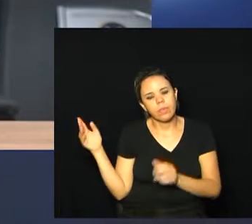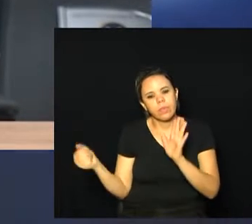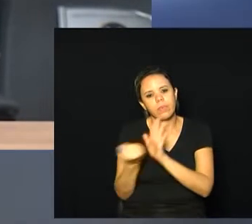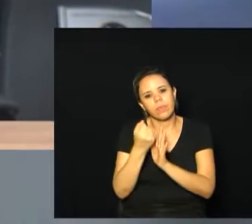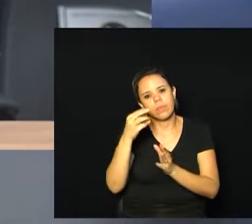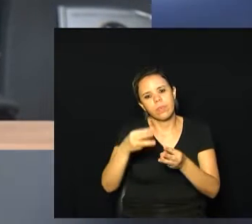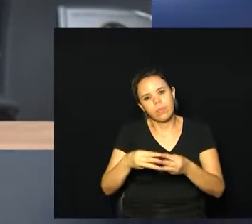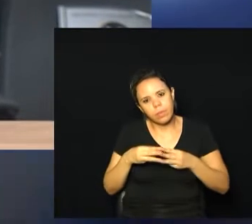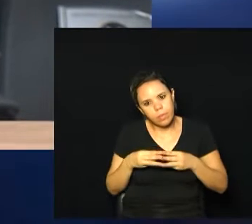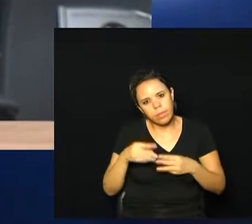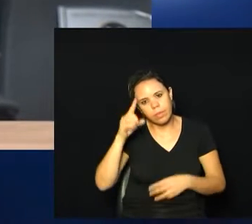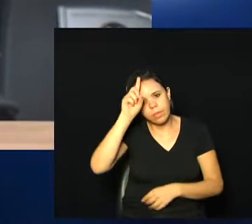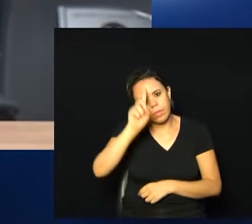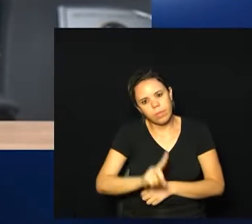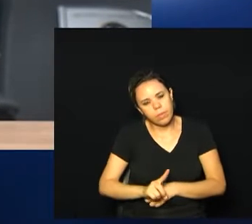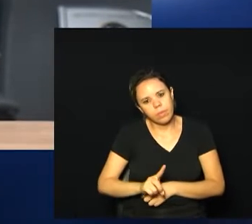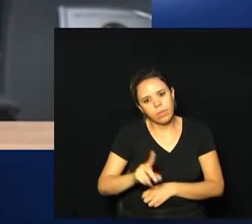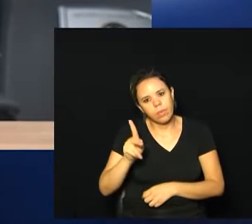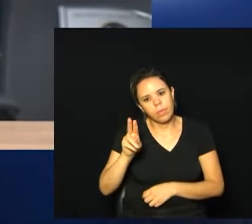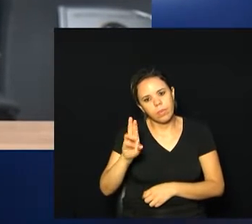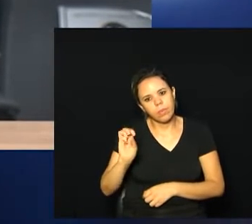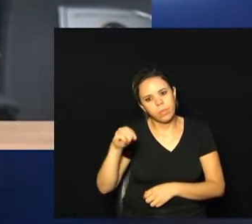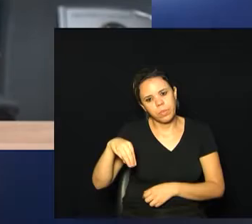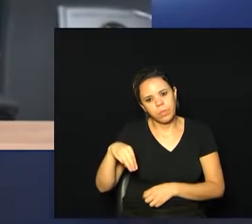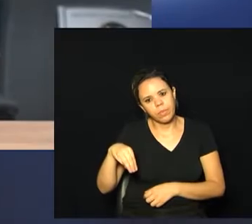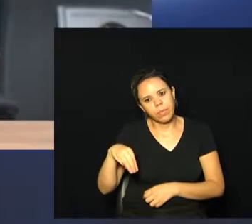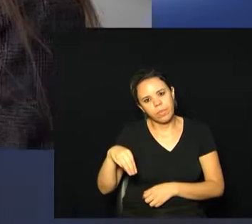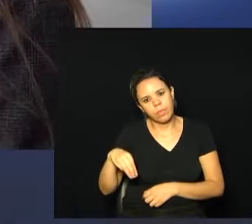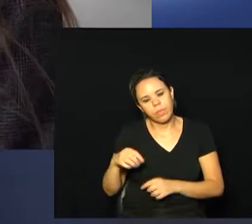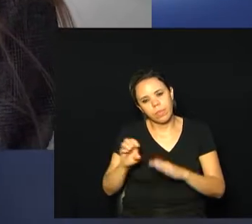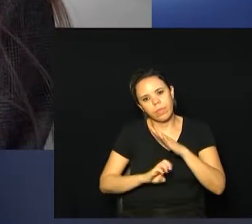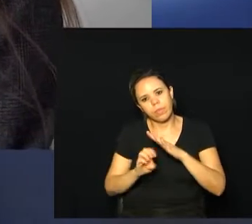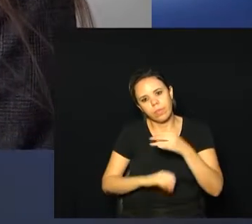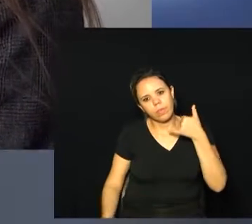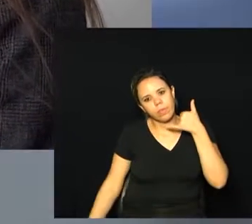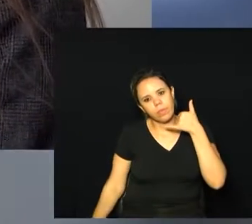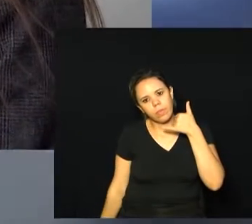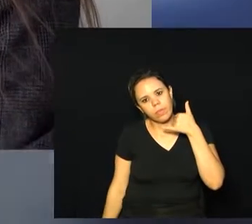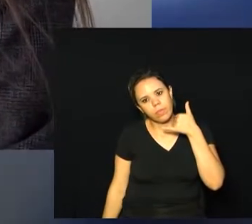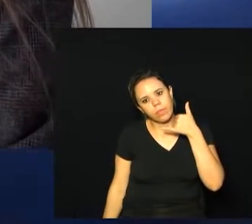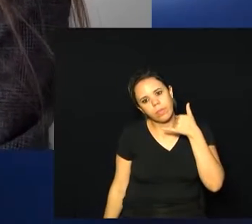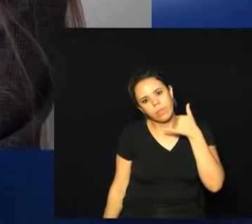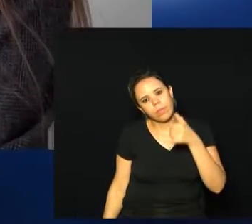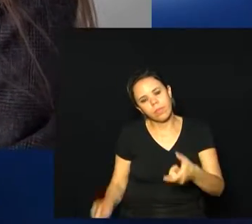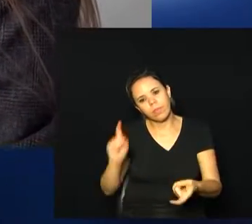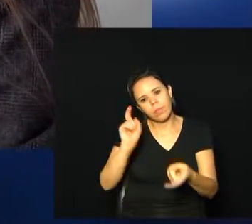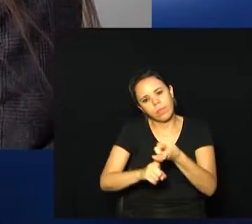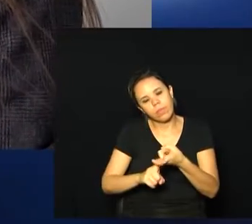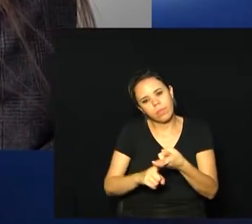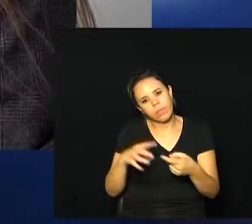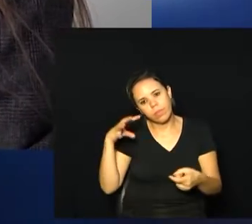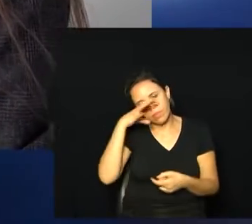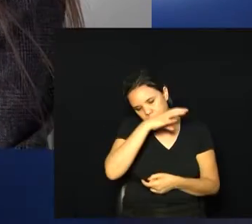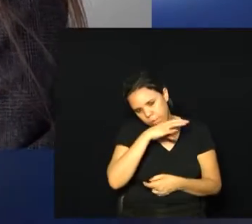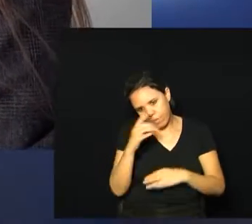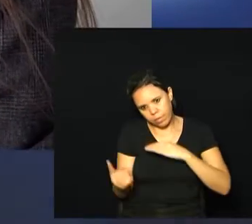protocola moção ao diretor do Procon, Fernando Capês, para as empresas de telemarketing sejam punidas por